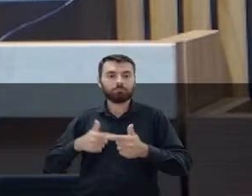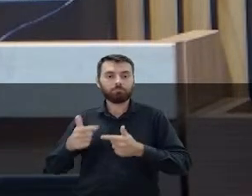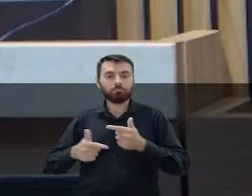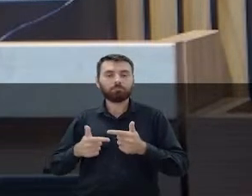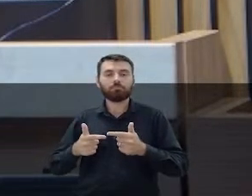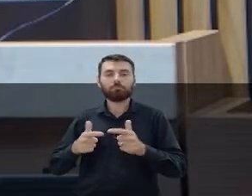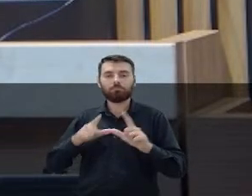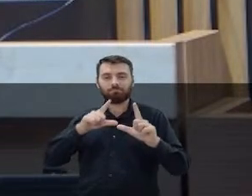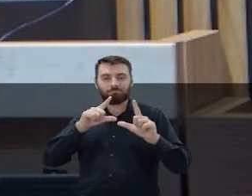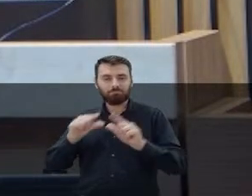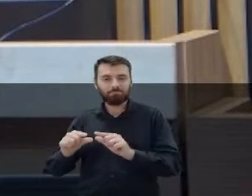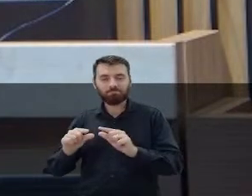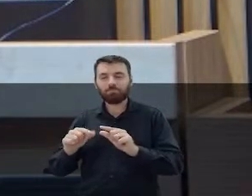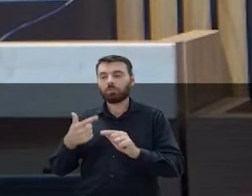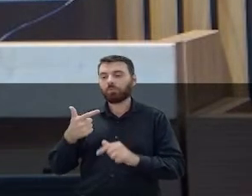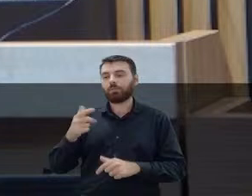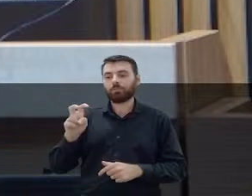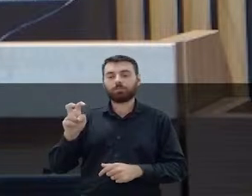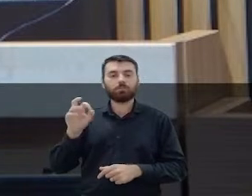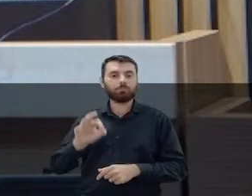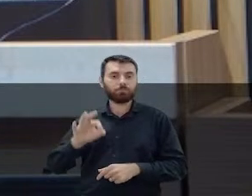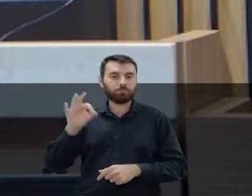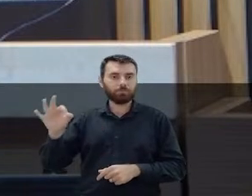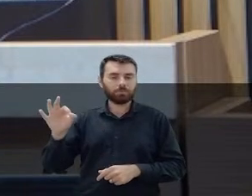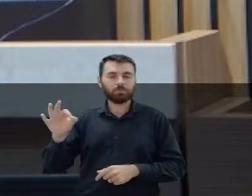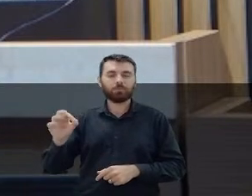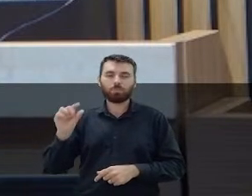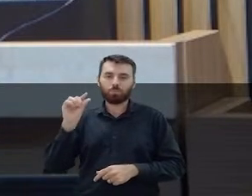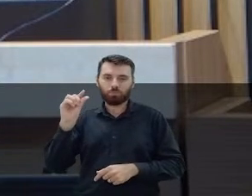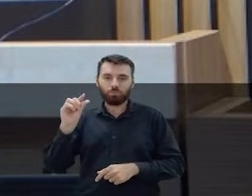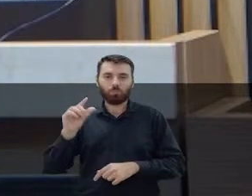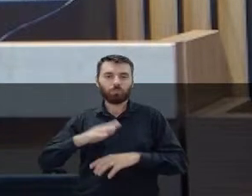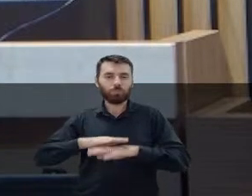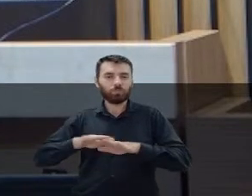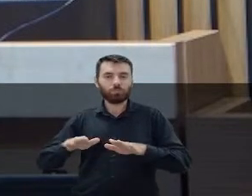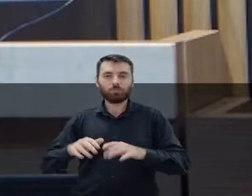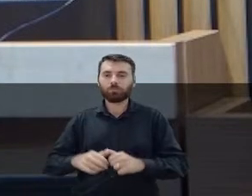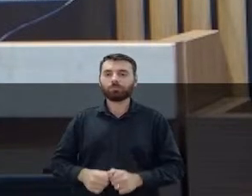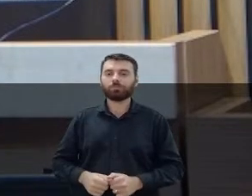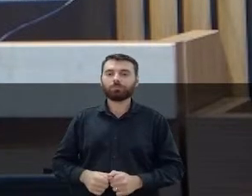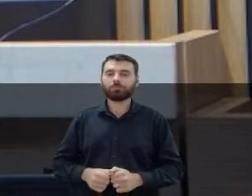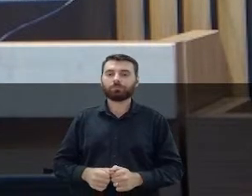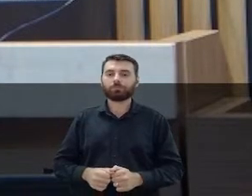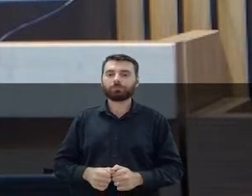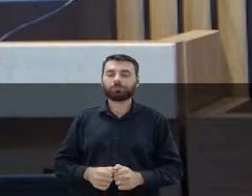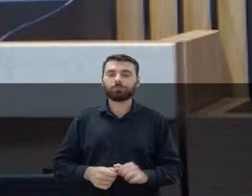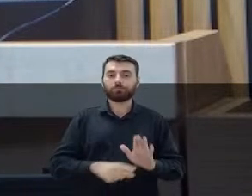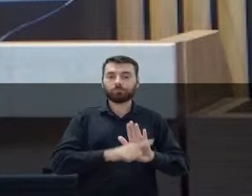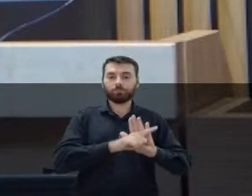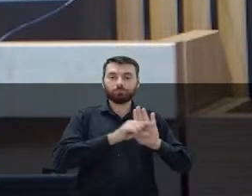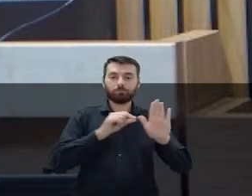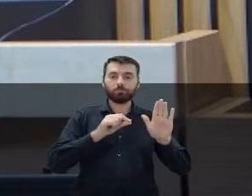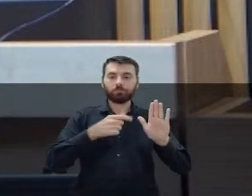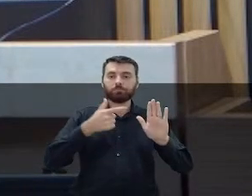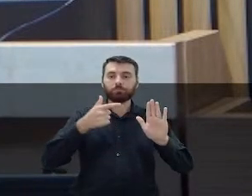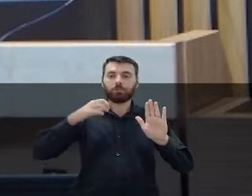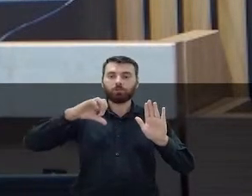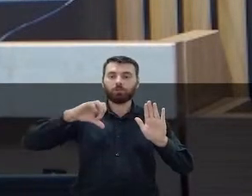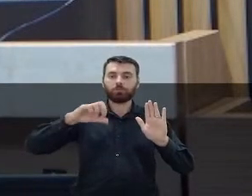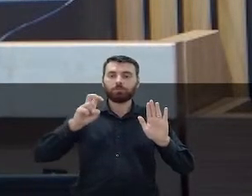leve, 25%. De acordo com o artigo 950